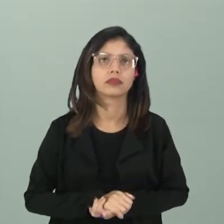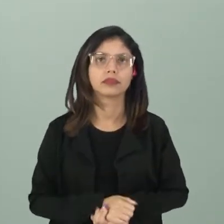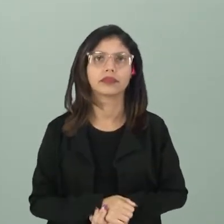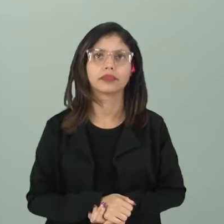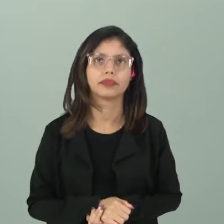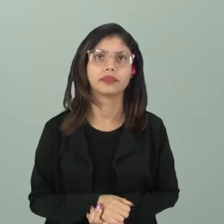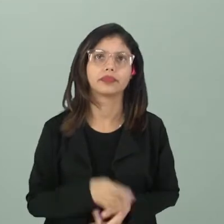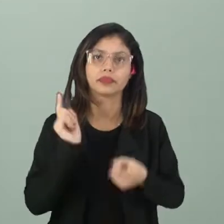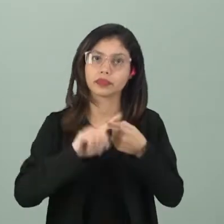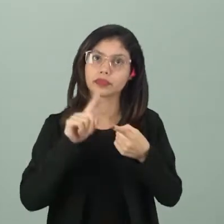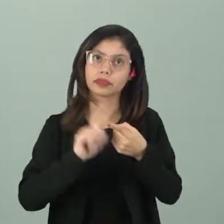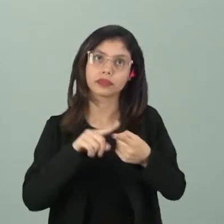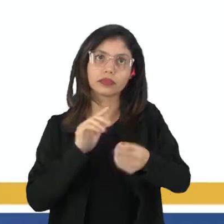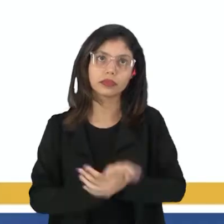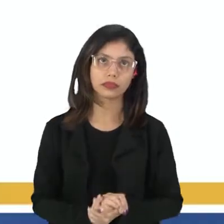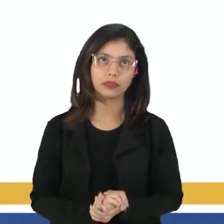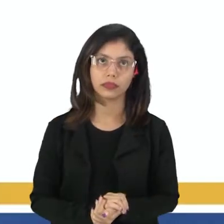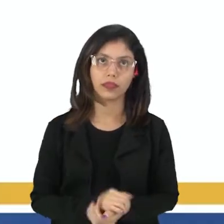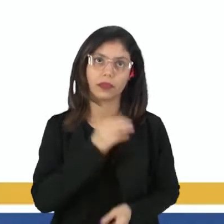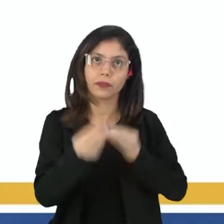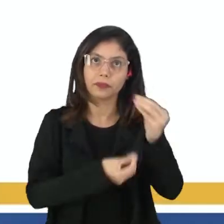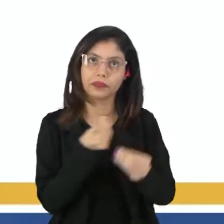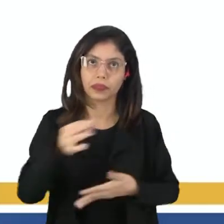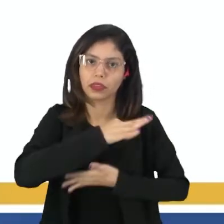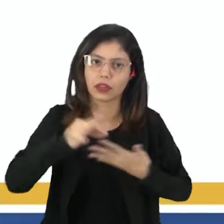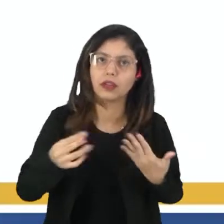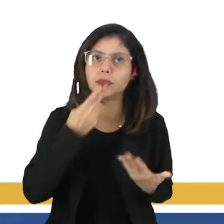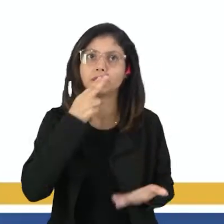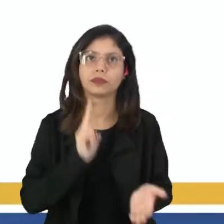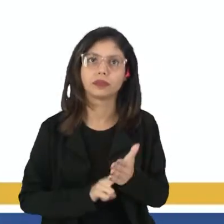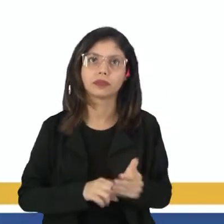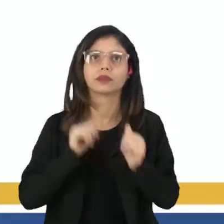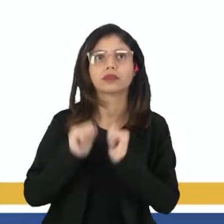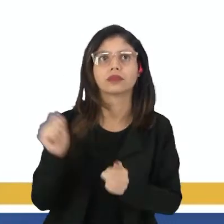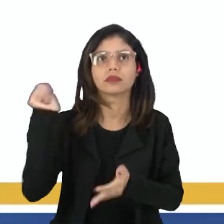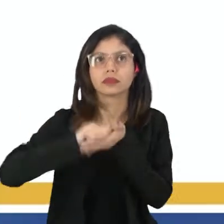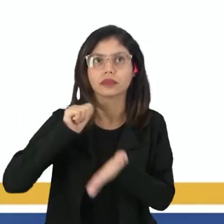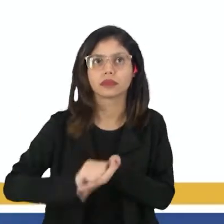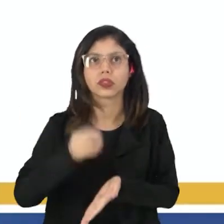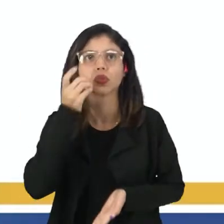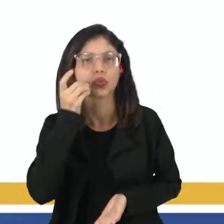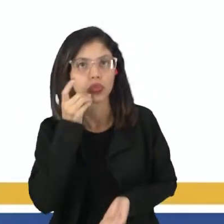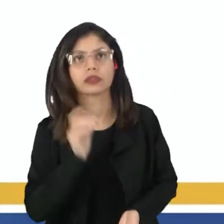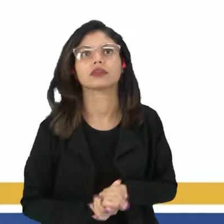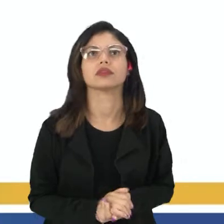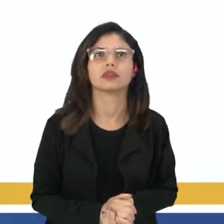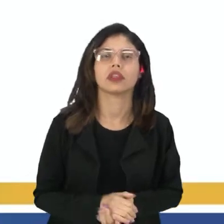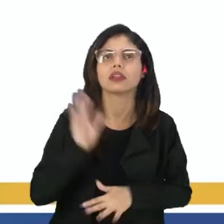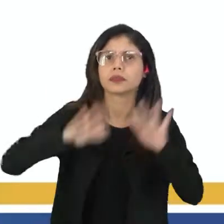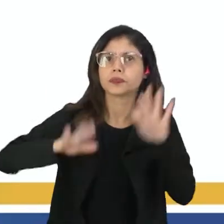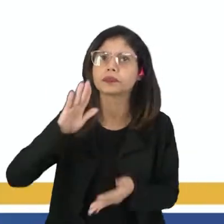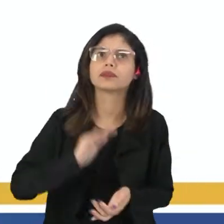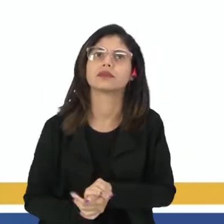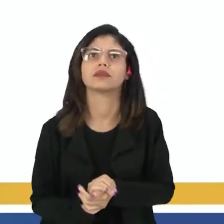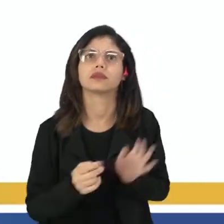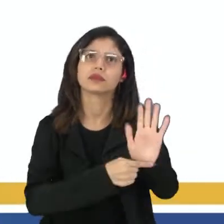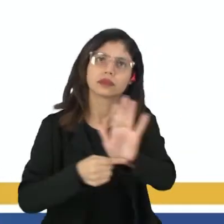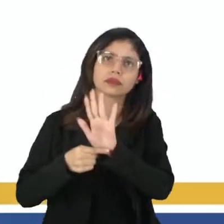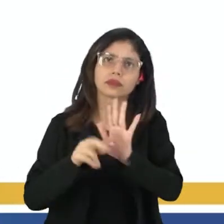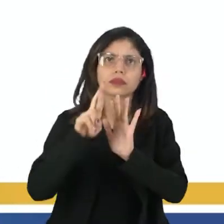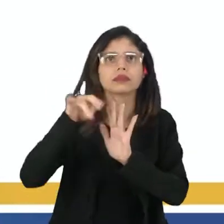reclamação. Vamos ao primeiro ponto. Como são muitos tipos de carta que podemos escrever no dia a dia, costumamos